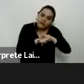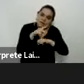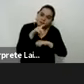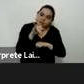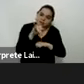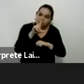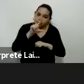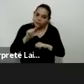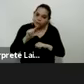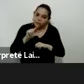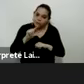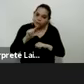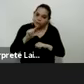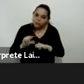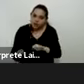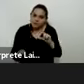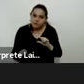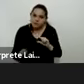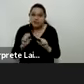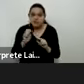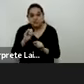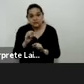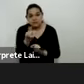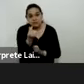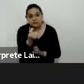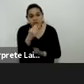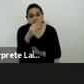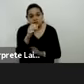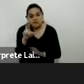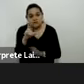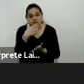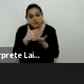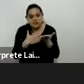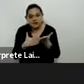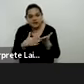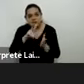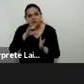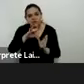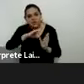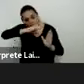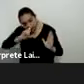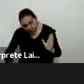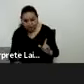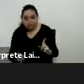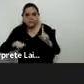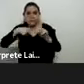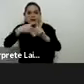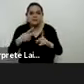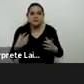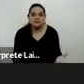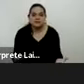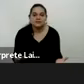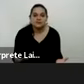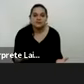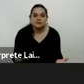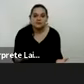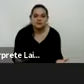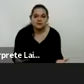futuro, contrariando a tendência da retomada em V, ou seja, de uma retomada